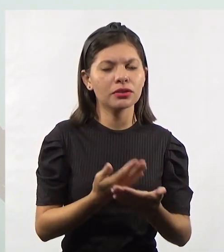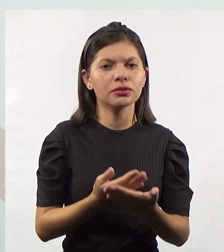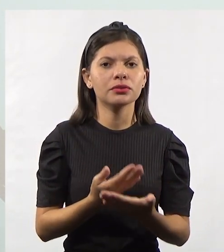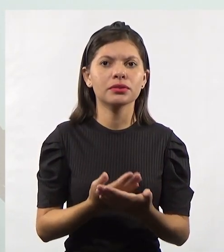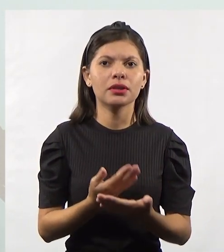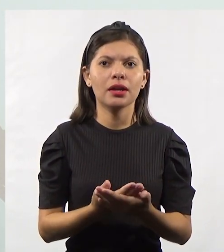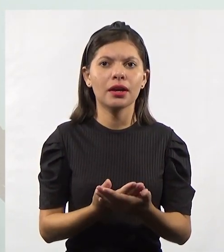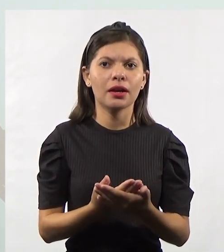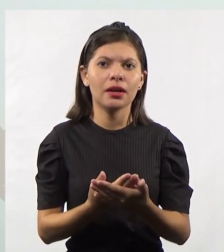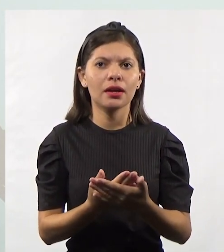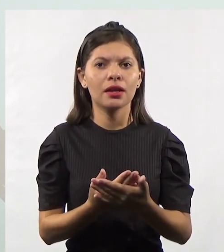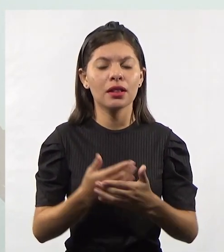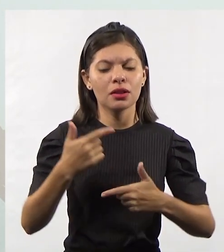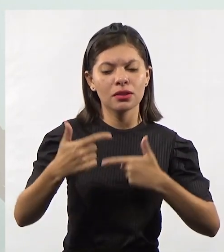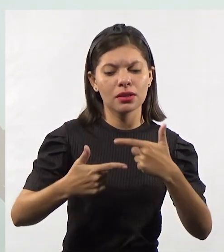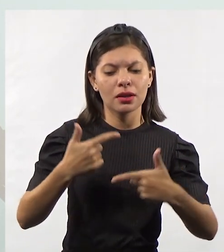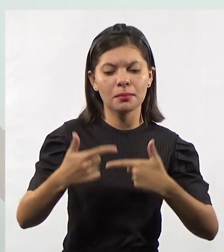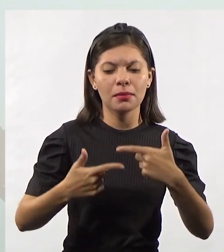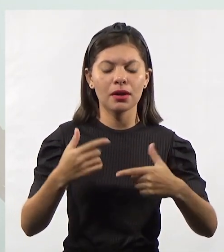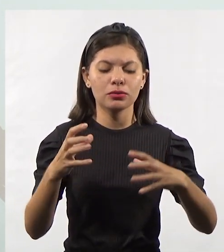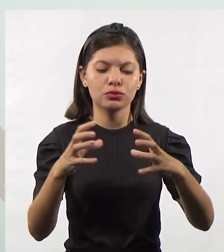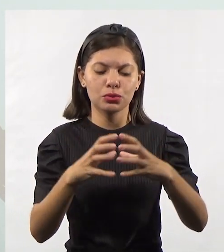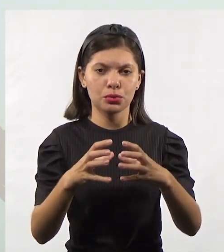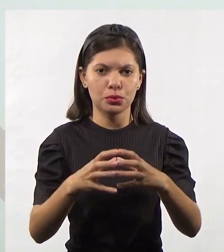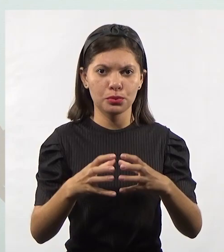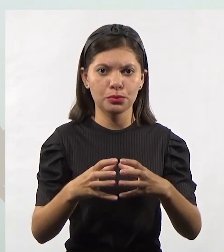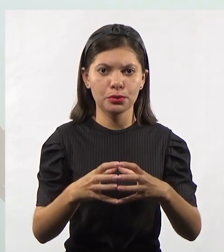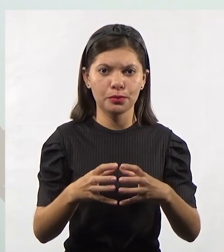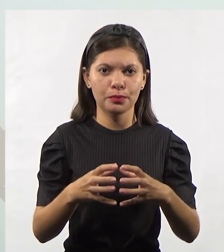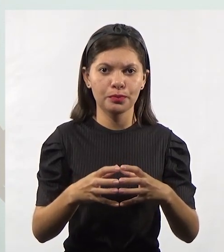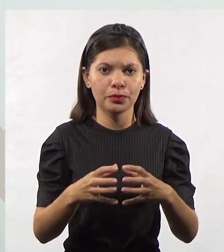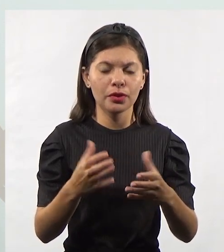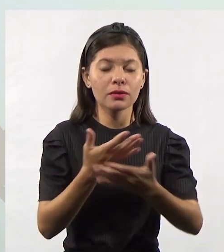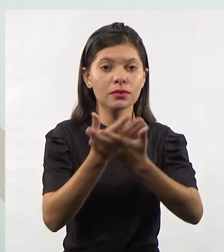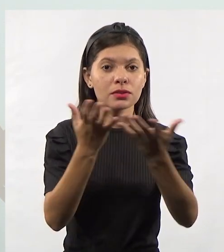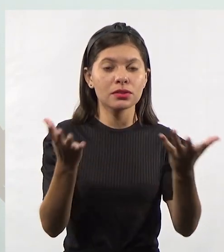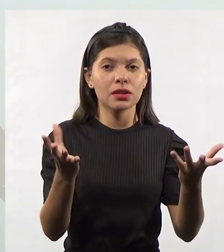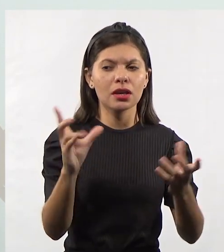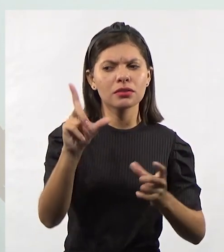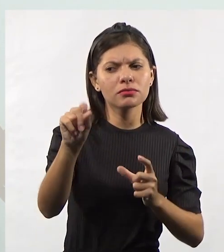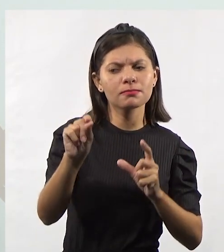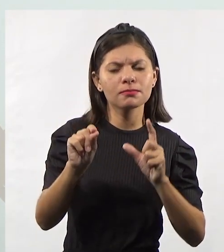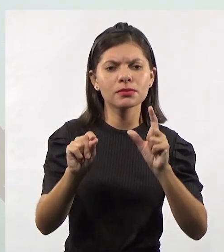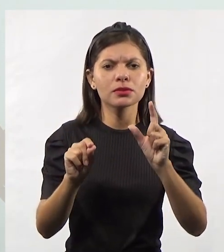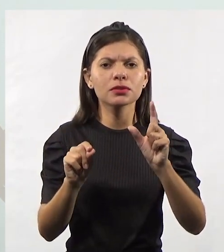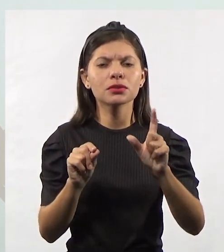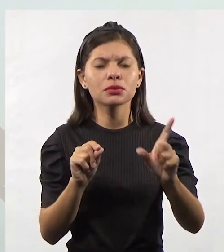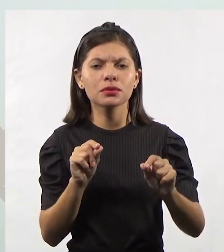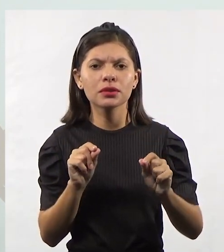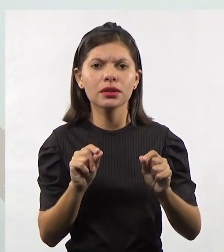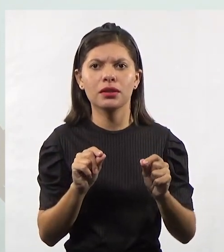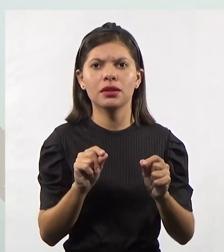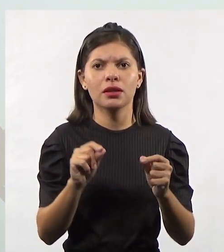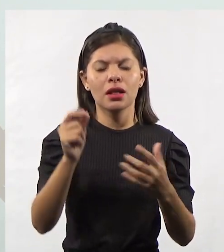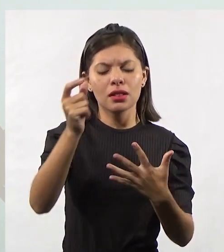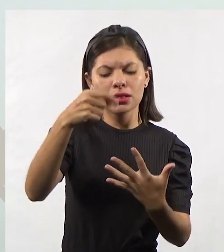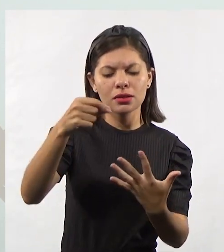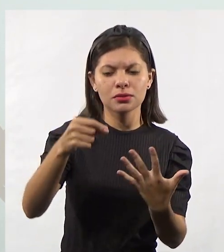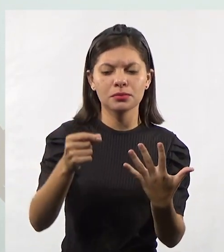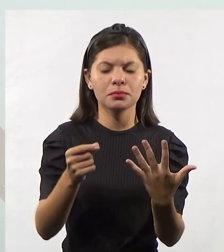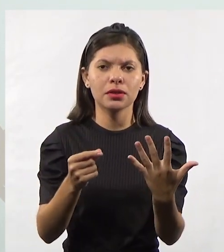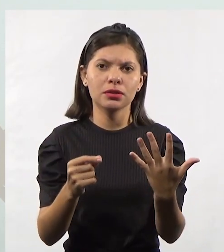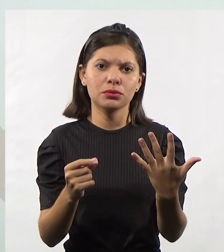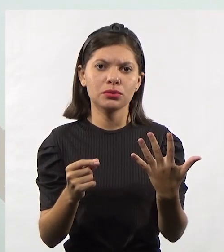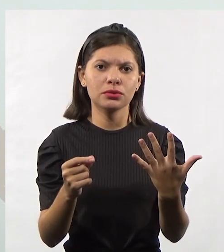instrumentos e evidente que nós temos aí um trabalho em grupo e esse trabalho em grupo vocês não escolheram né Vocês estão em algumas alguns